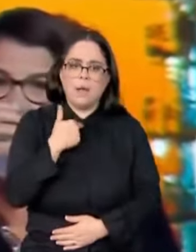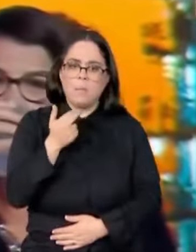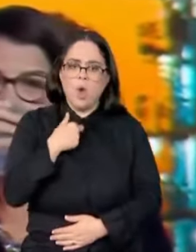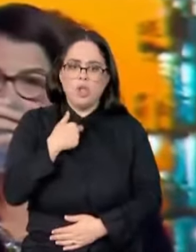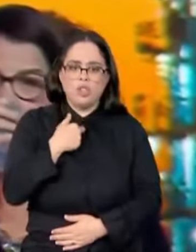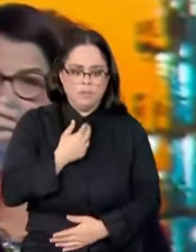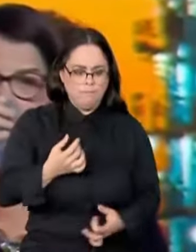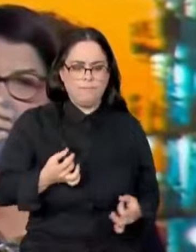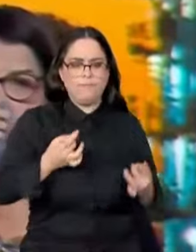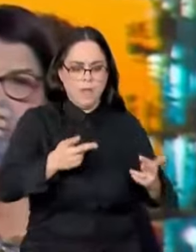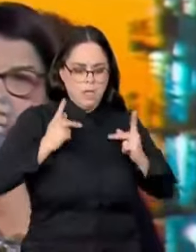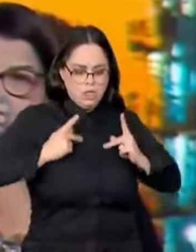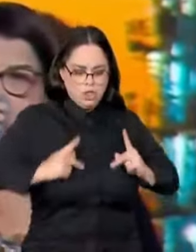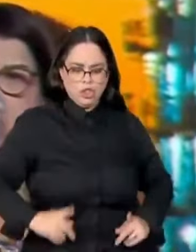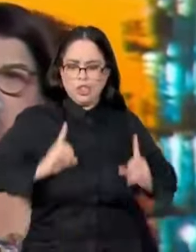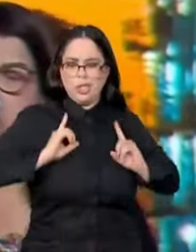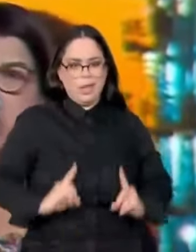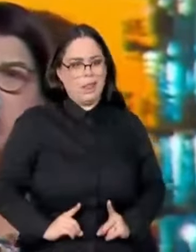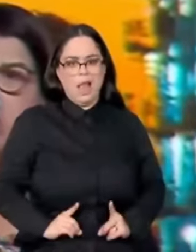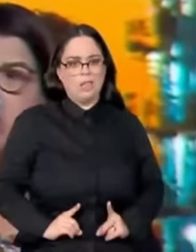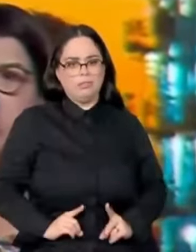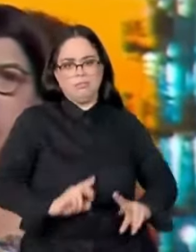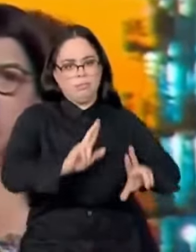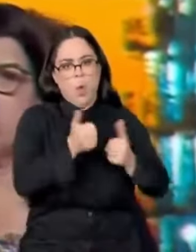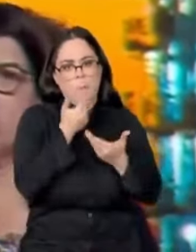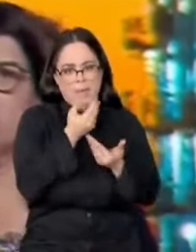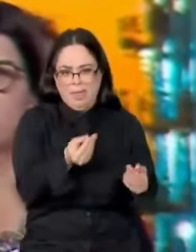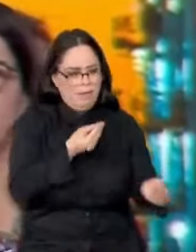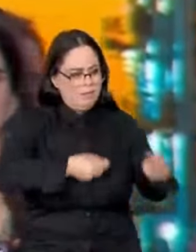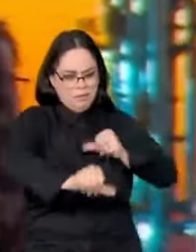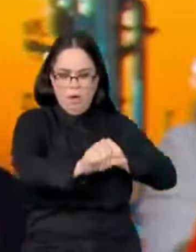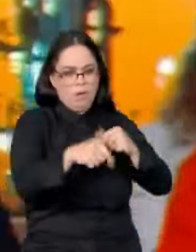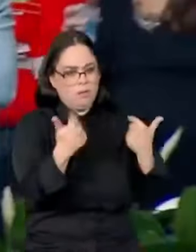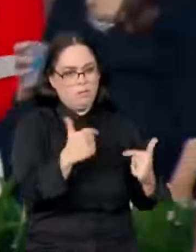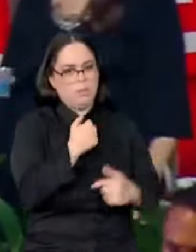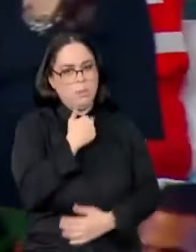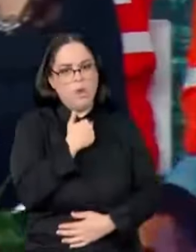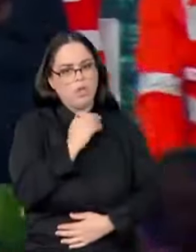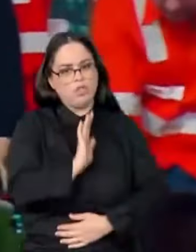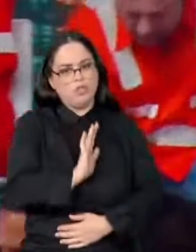sua honra, a sua dignidade por um prato de comida.